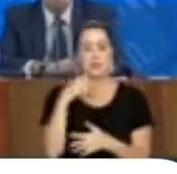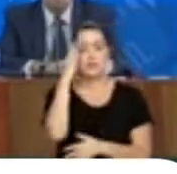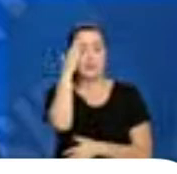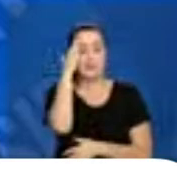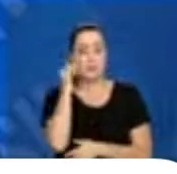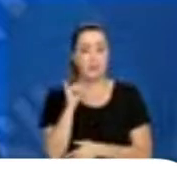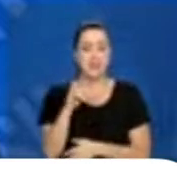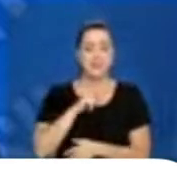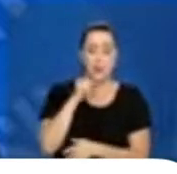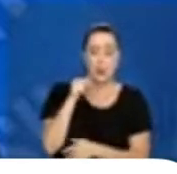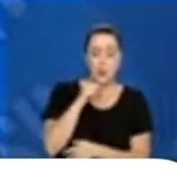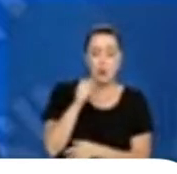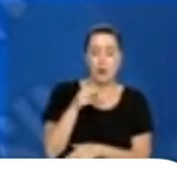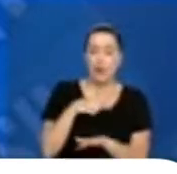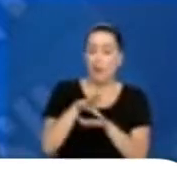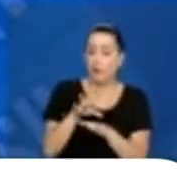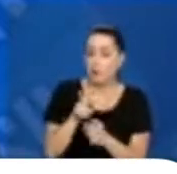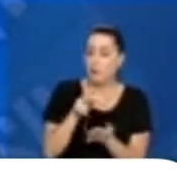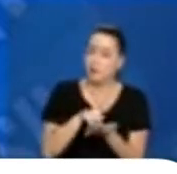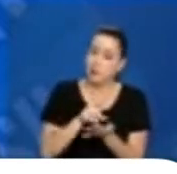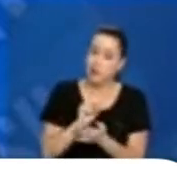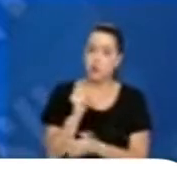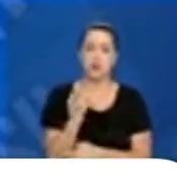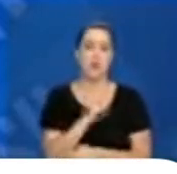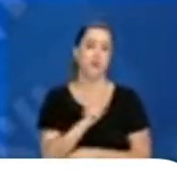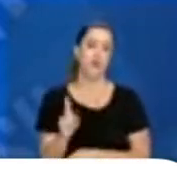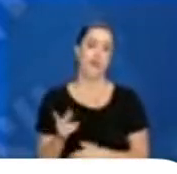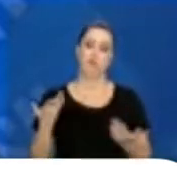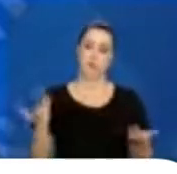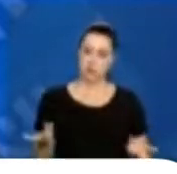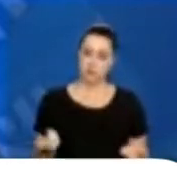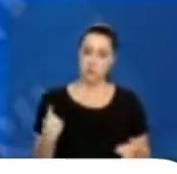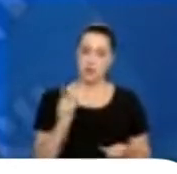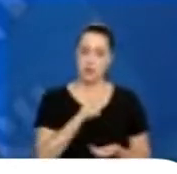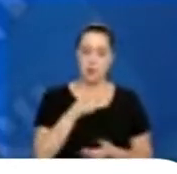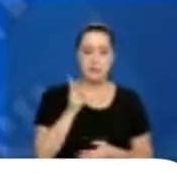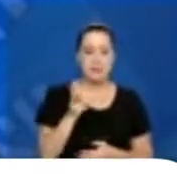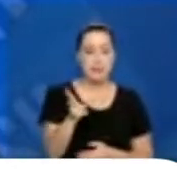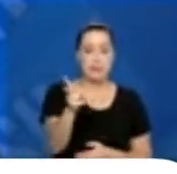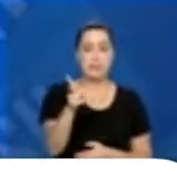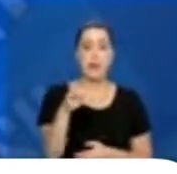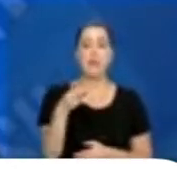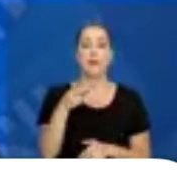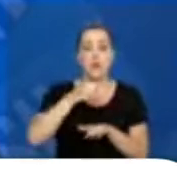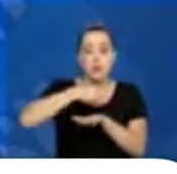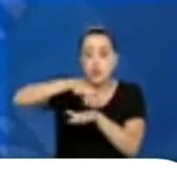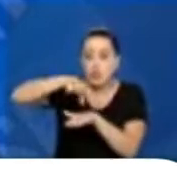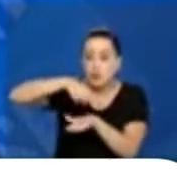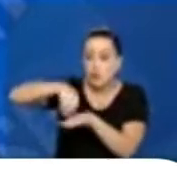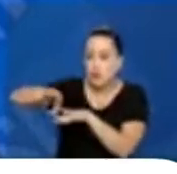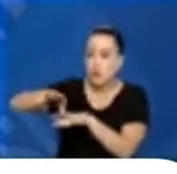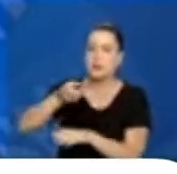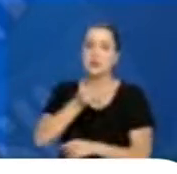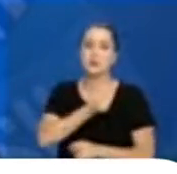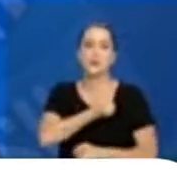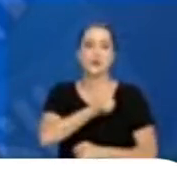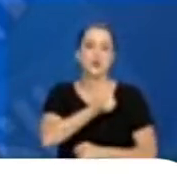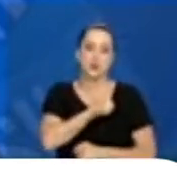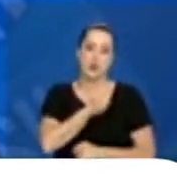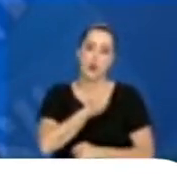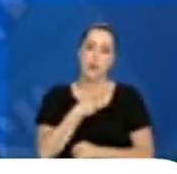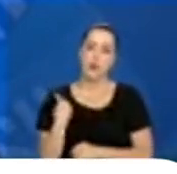nela. E só para deixar isso claro, toda vez que a gente anuncia um número aqui, é o número que a gente está apresentando, mas a gente